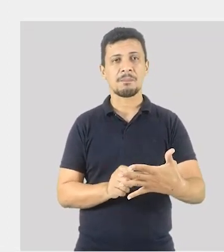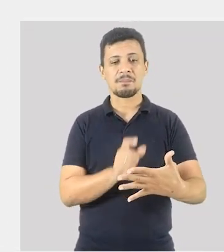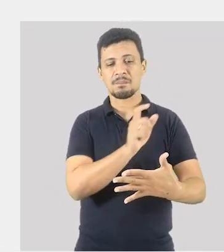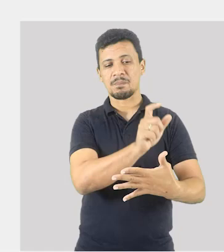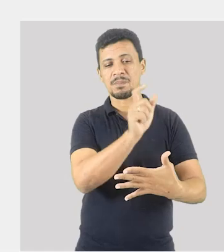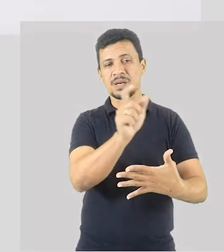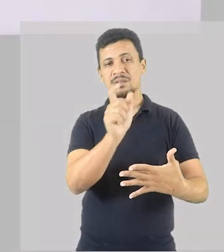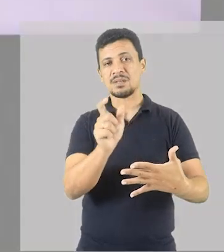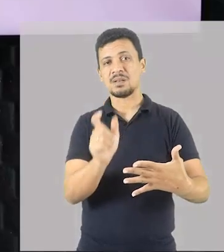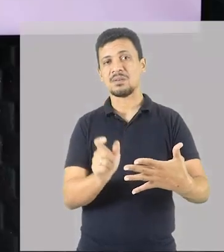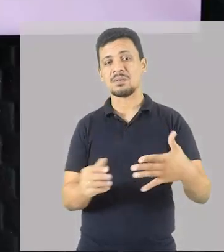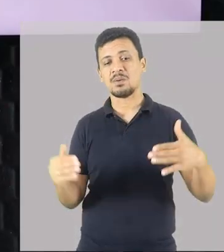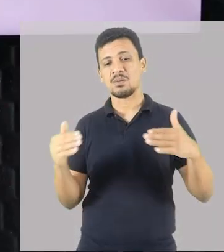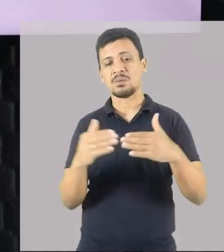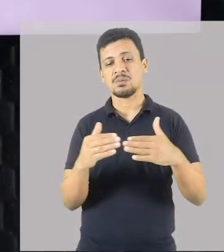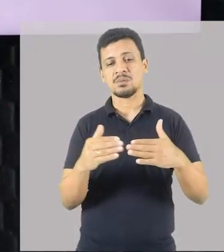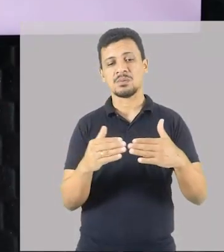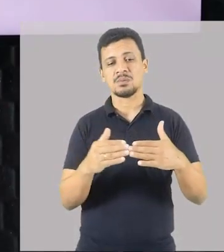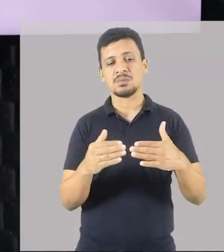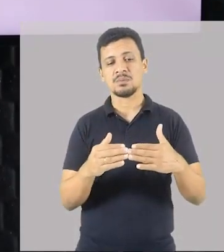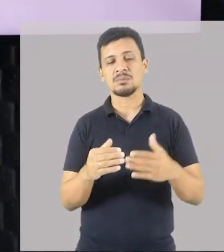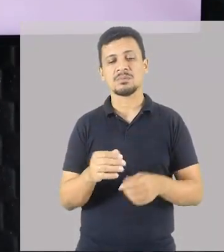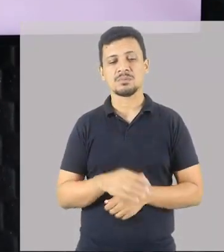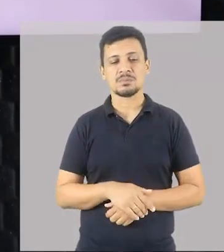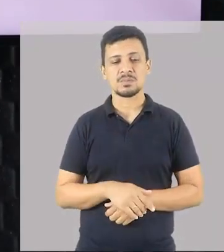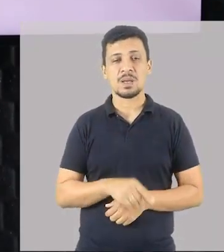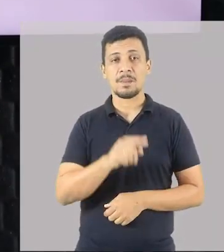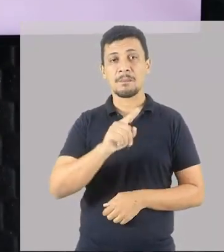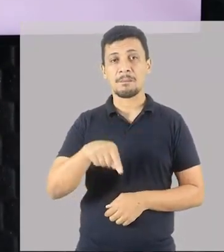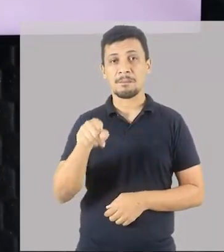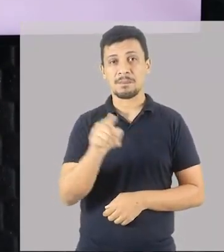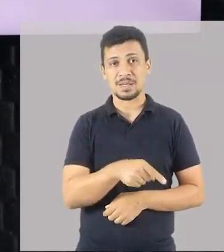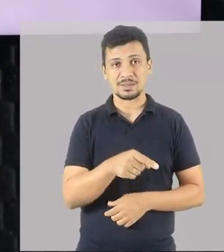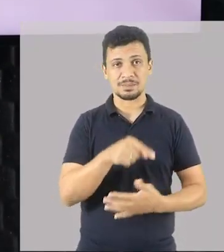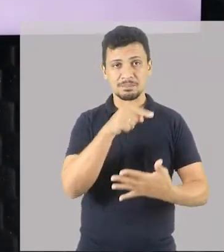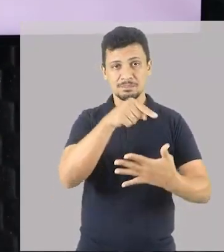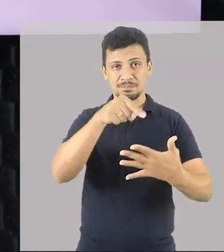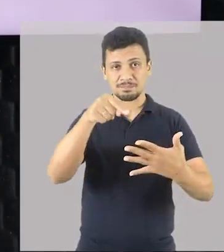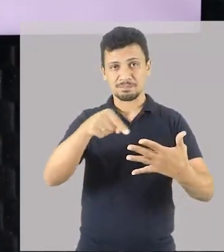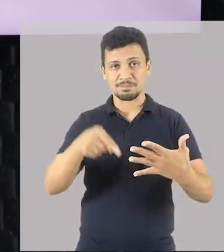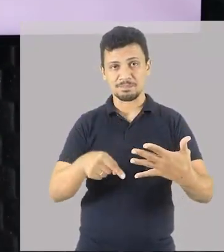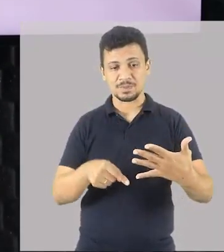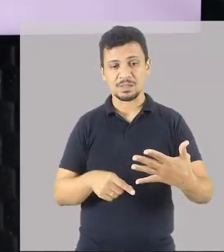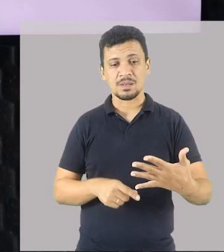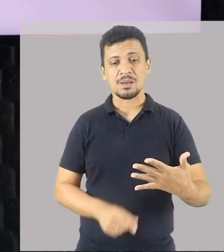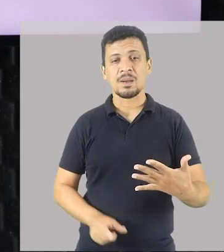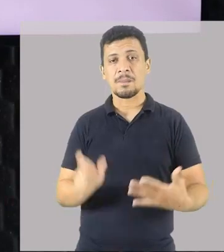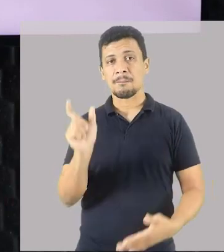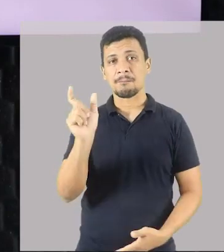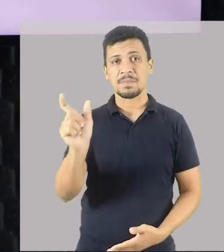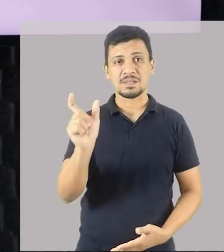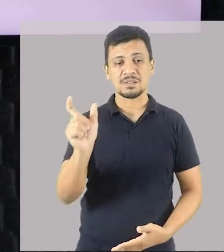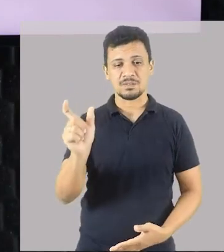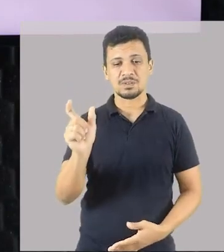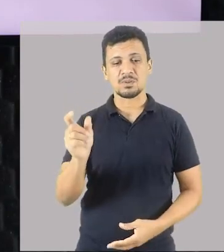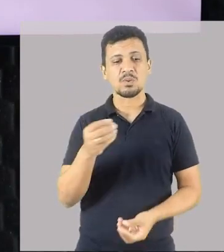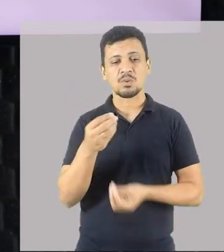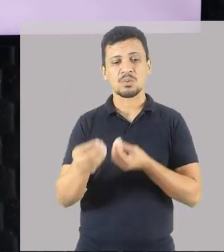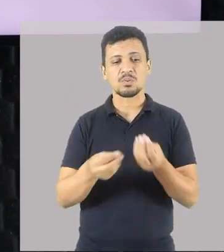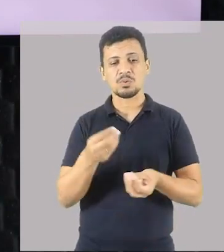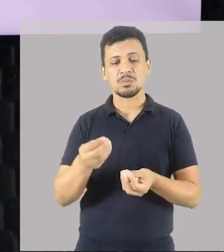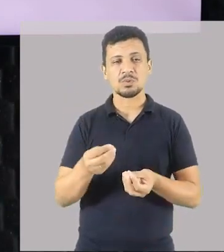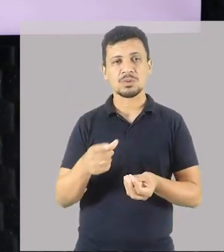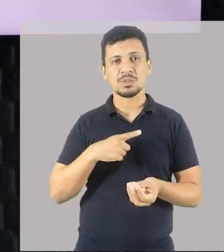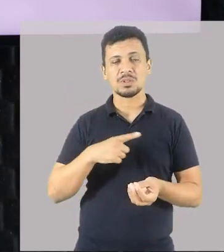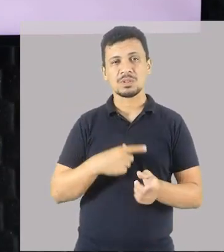associando aí os dois processos. Ele diz assim, ó, marque a alternativa cujas palavras são compostas por justaposição